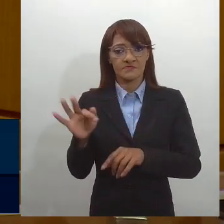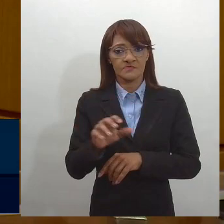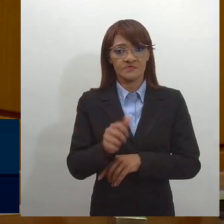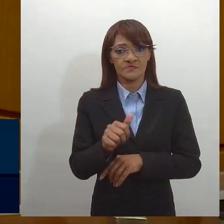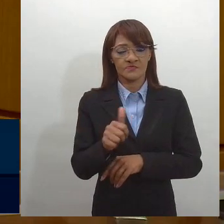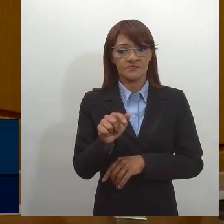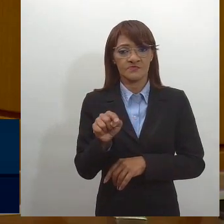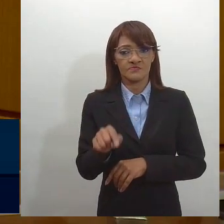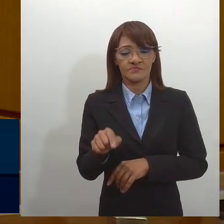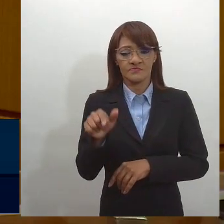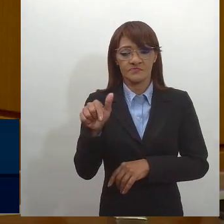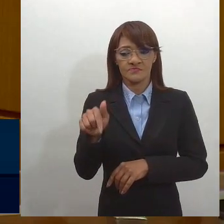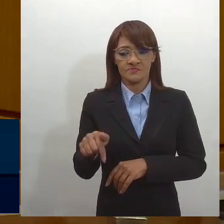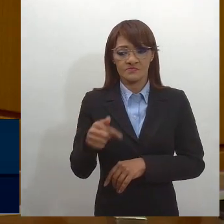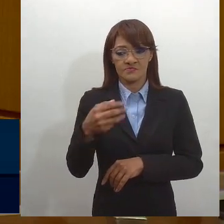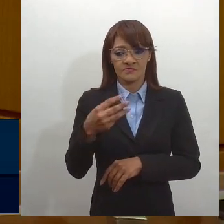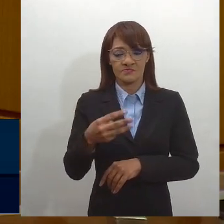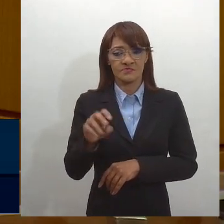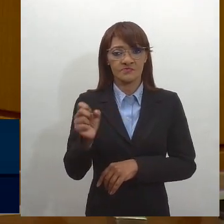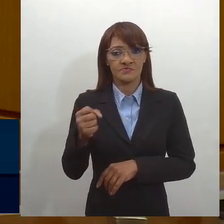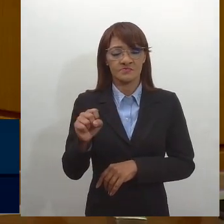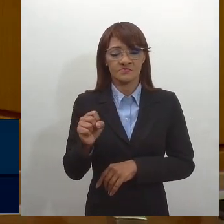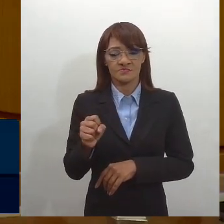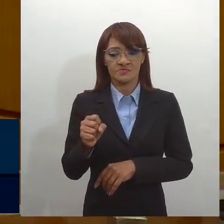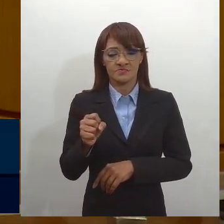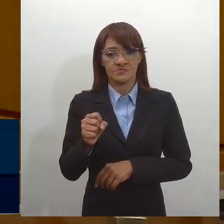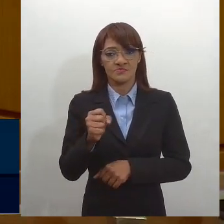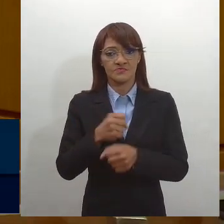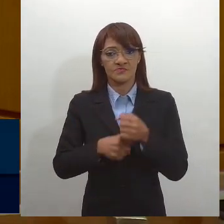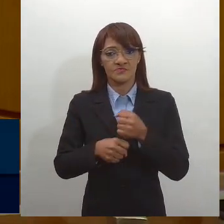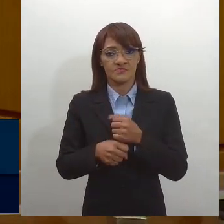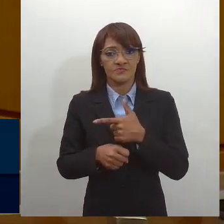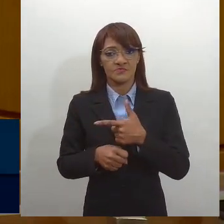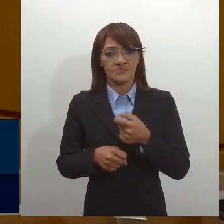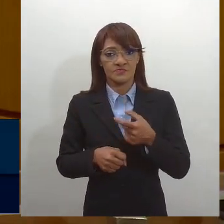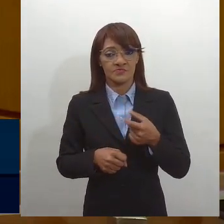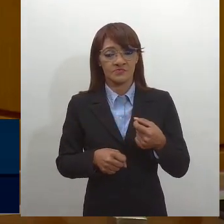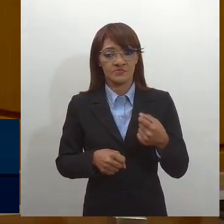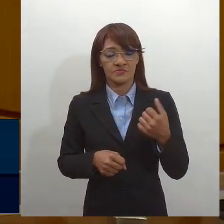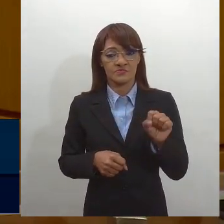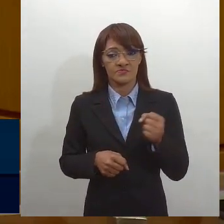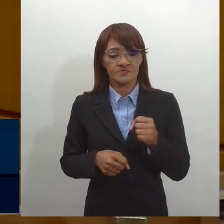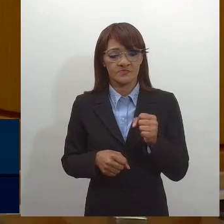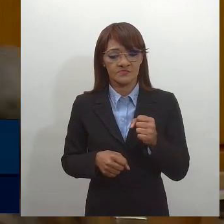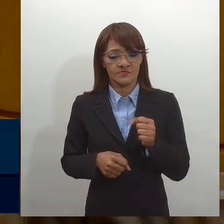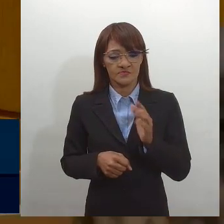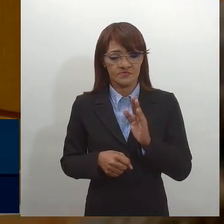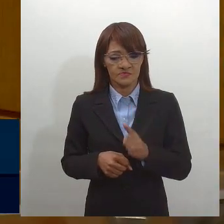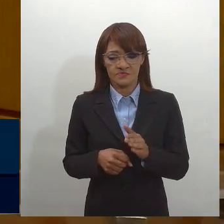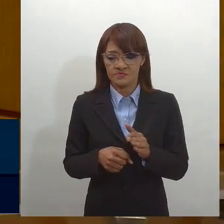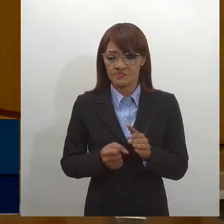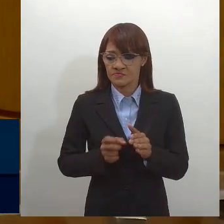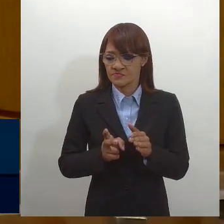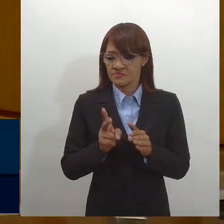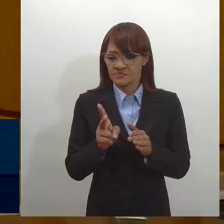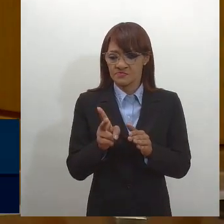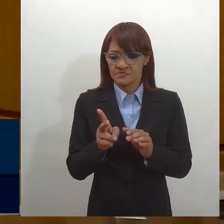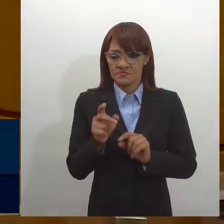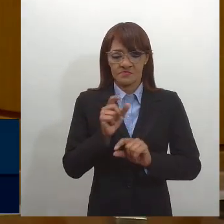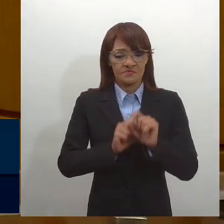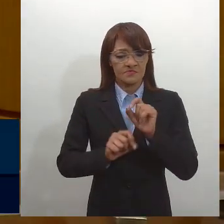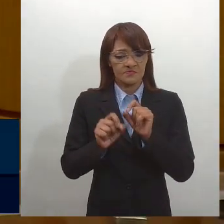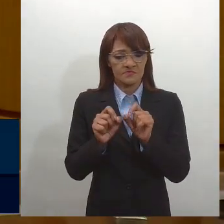11.738, de 2008, que estabelece e atualiza a atualização anual do